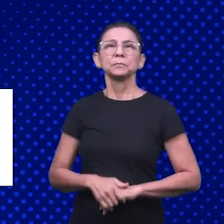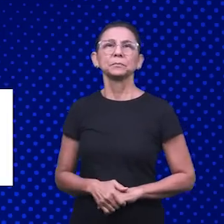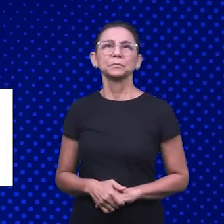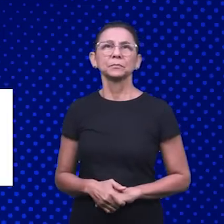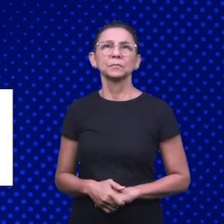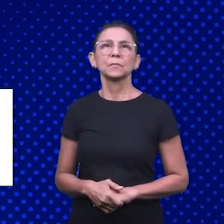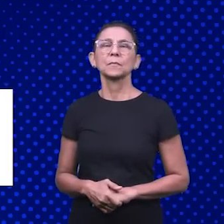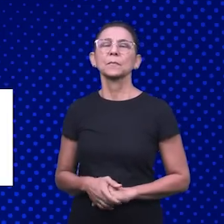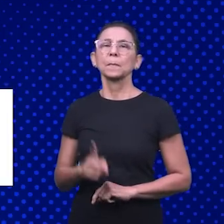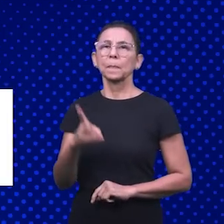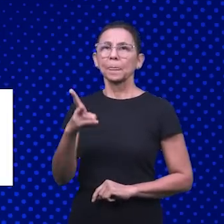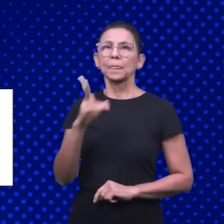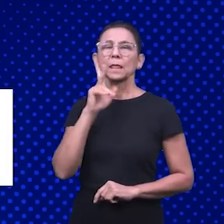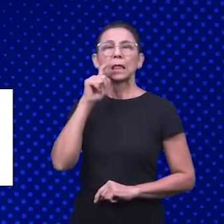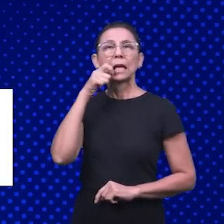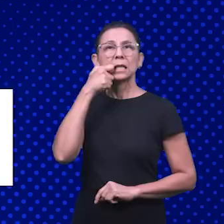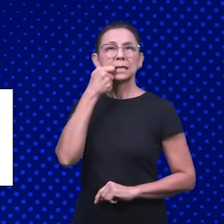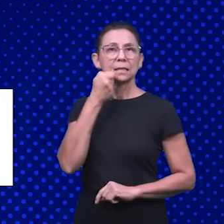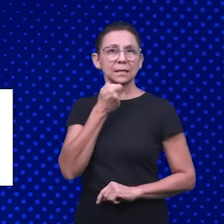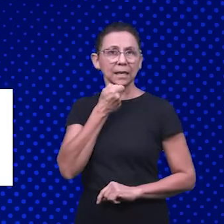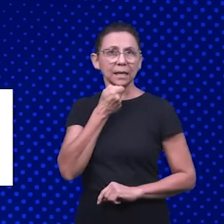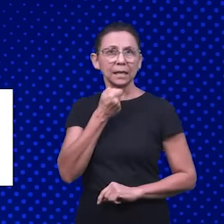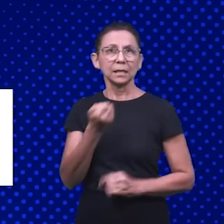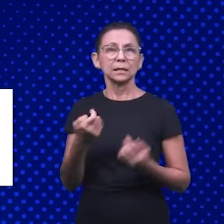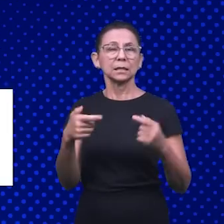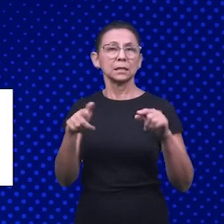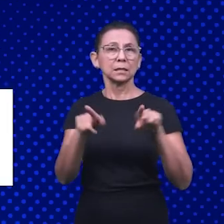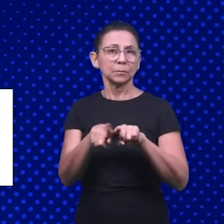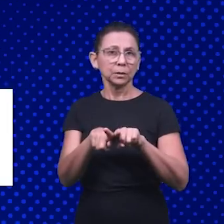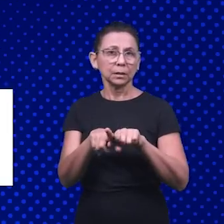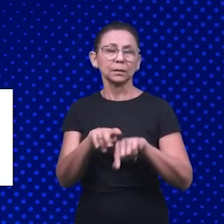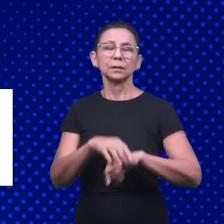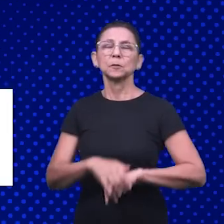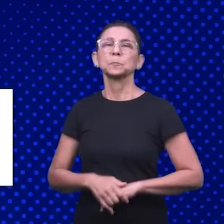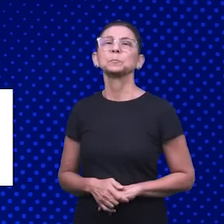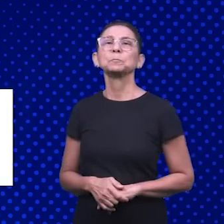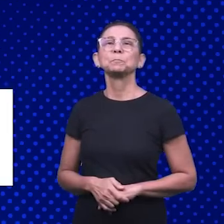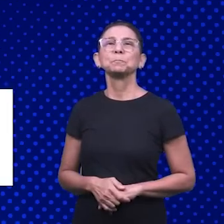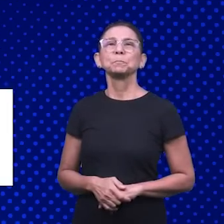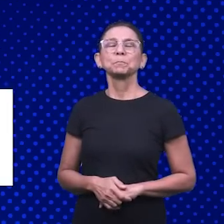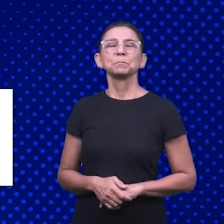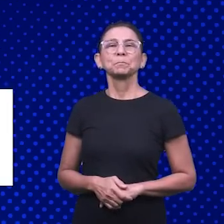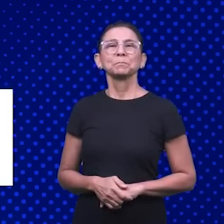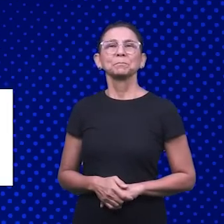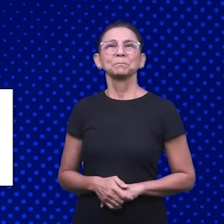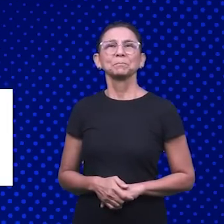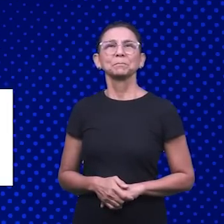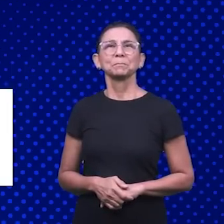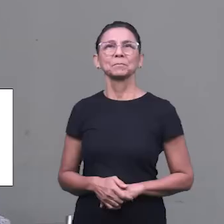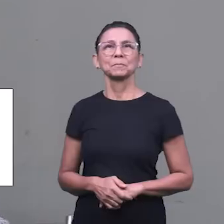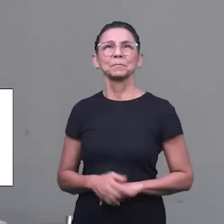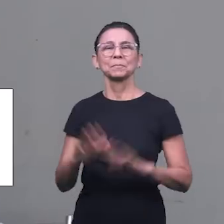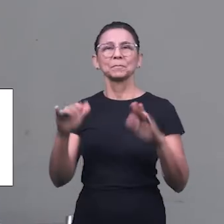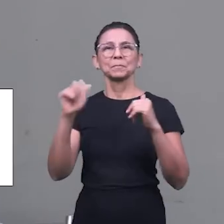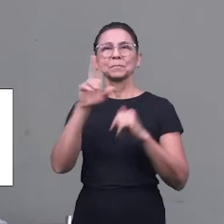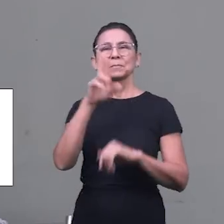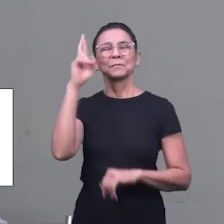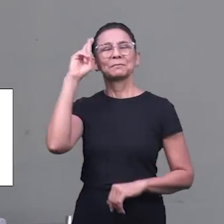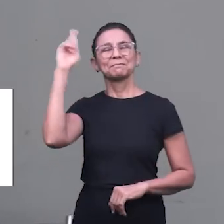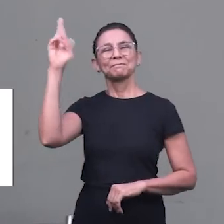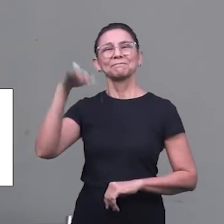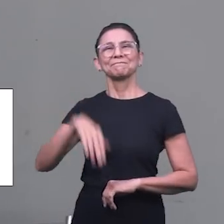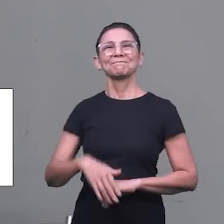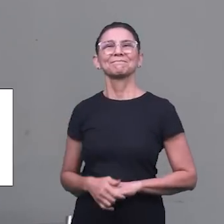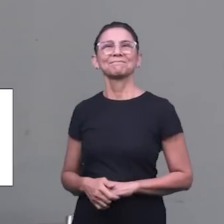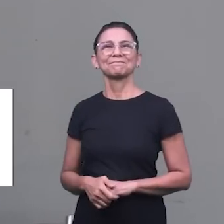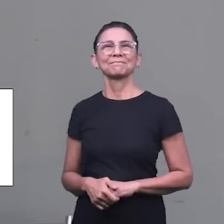também fotos desta mesma ceia que ocorreu simultaneamente na igreja do Canaãzinho 2. Louvado e exaltado